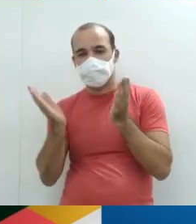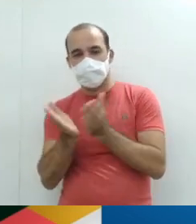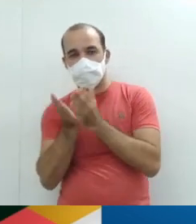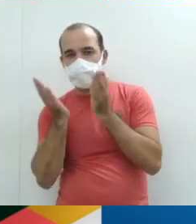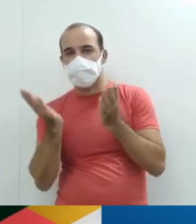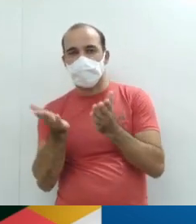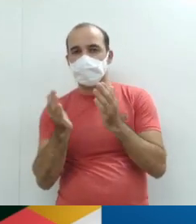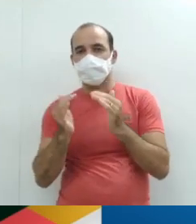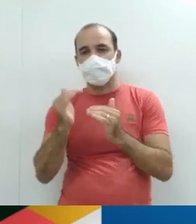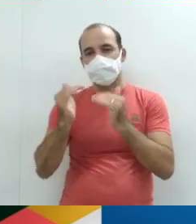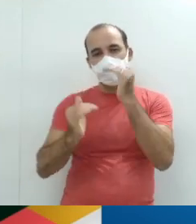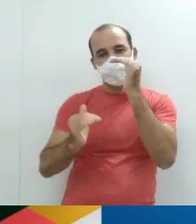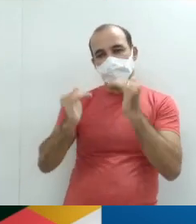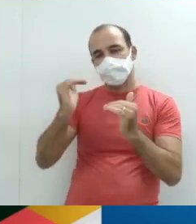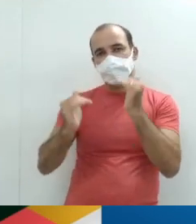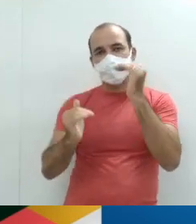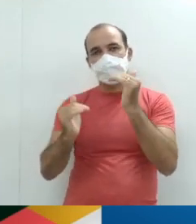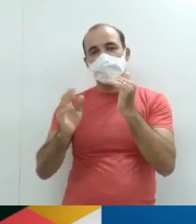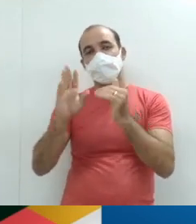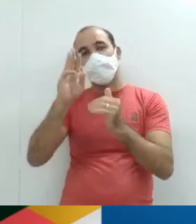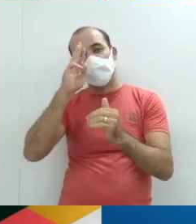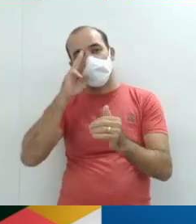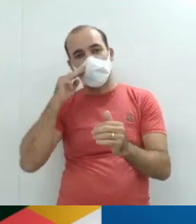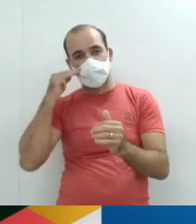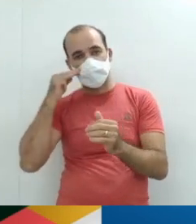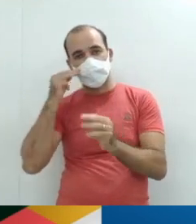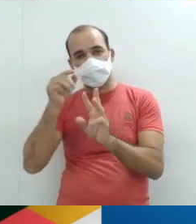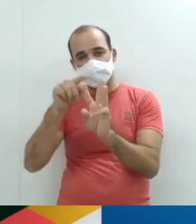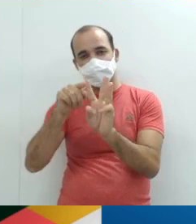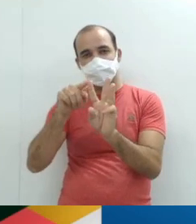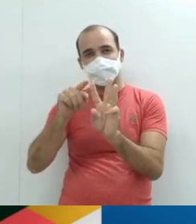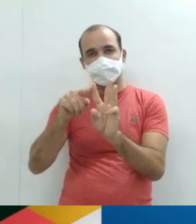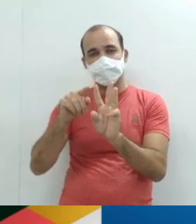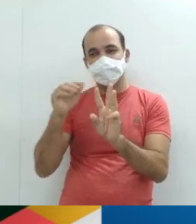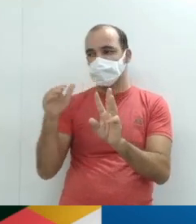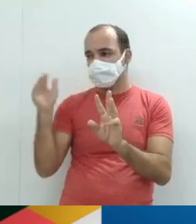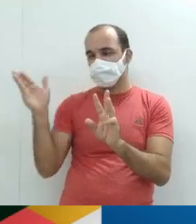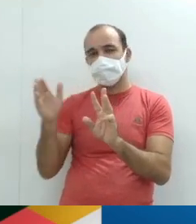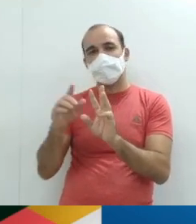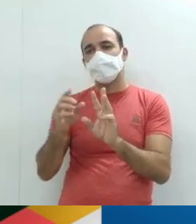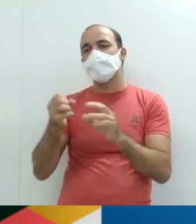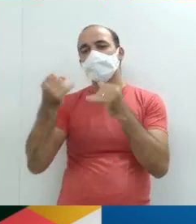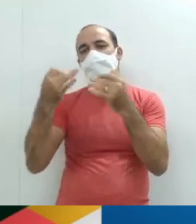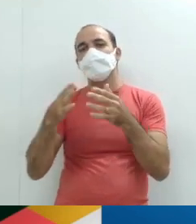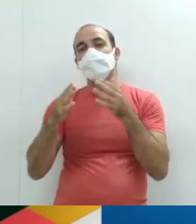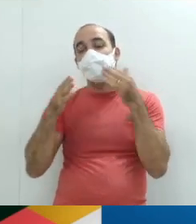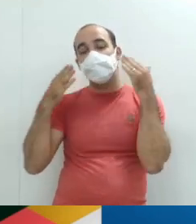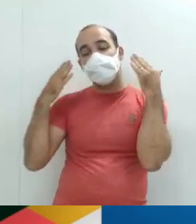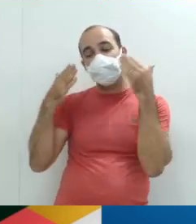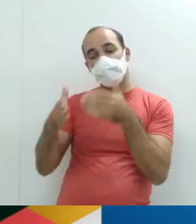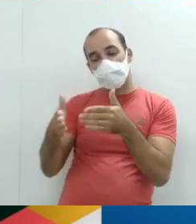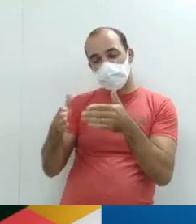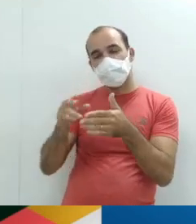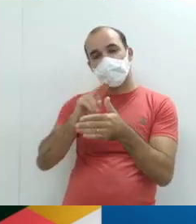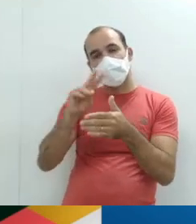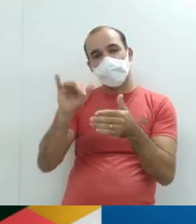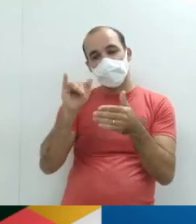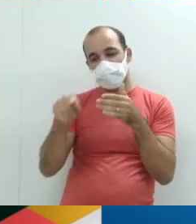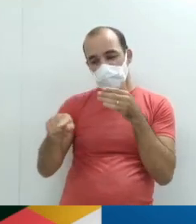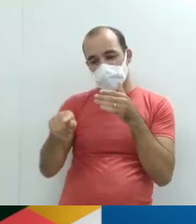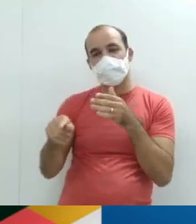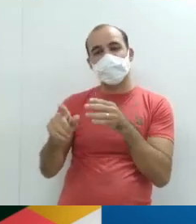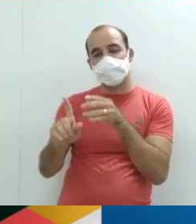desigualdade social, mas segundo Karl Marx, ele diz o seguinte, que o foco vai recair sobre esses indivíduos e como eles